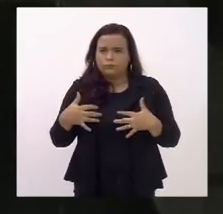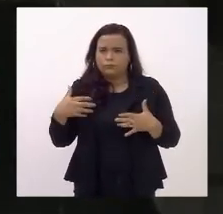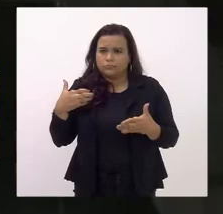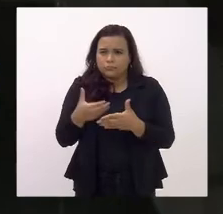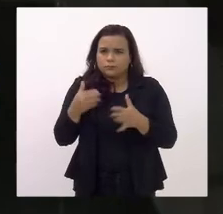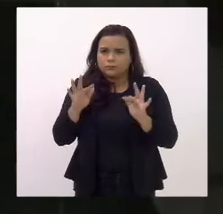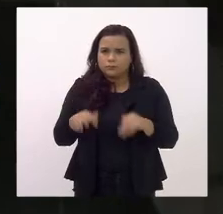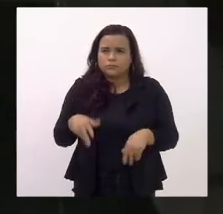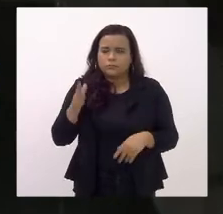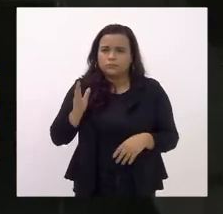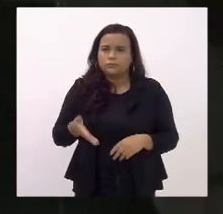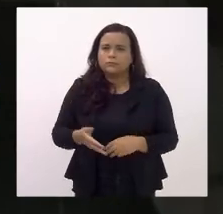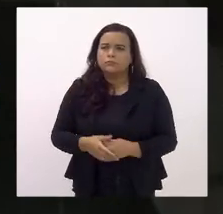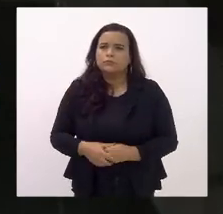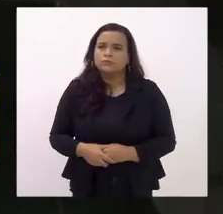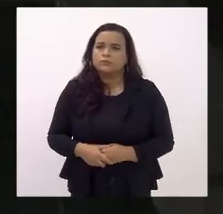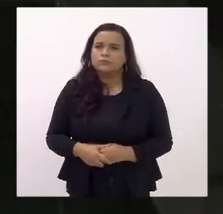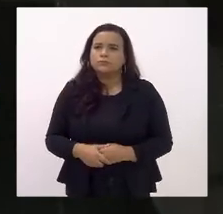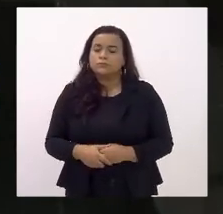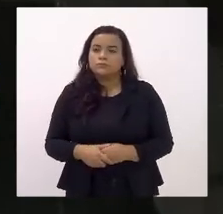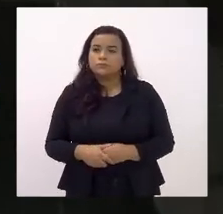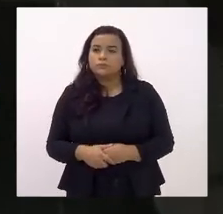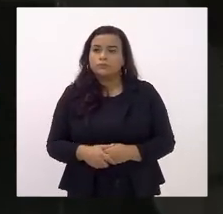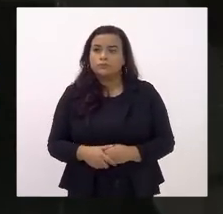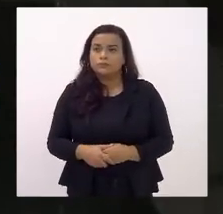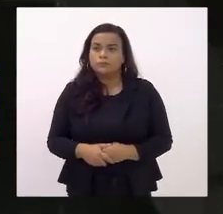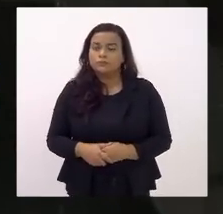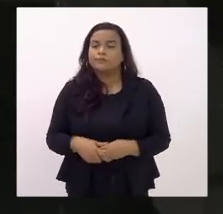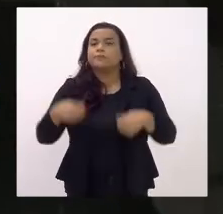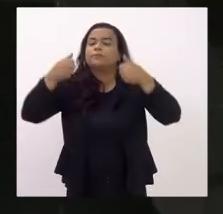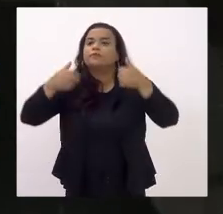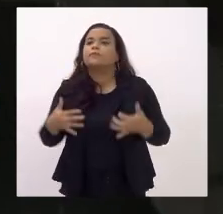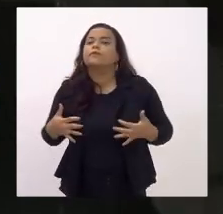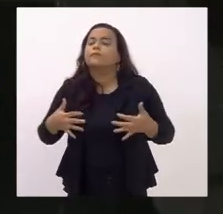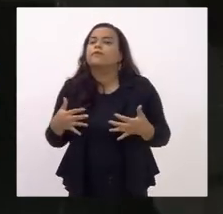aqui da minha manifestação, que